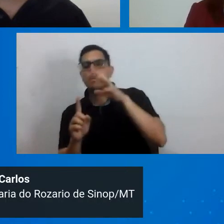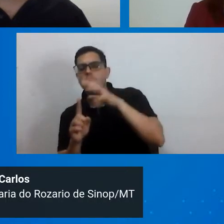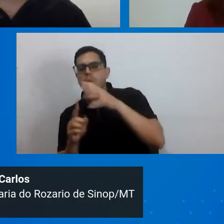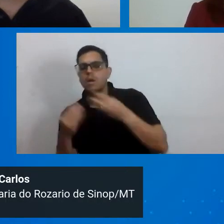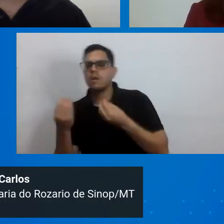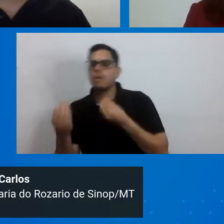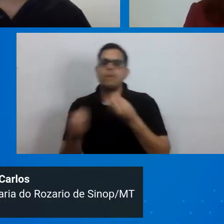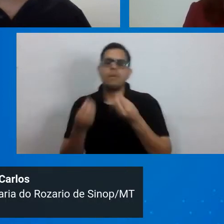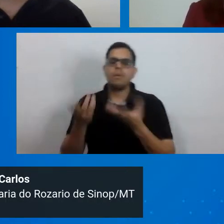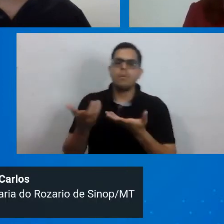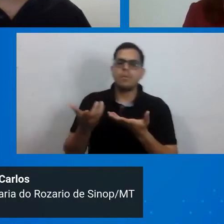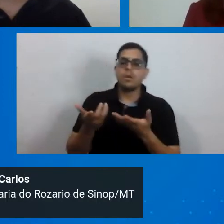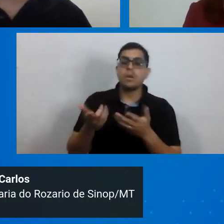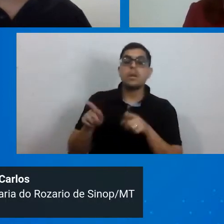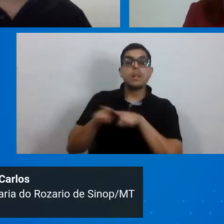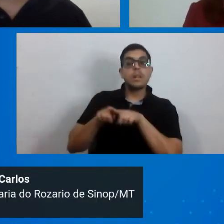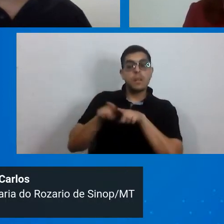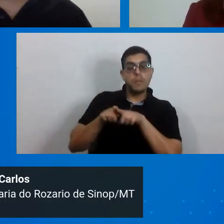na